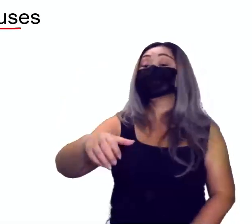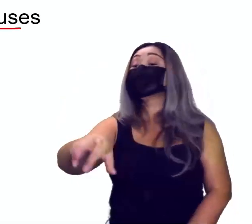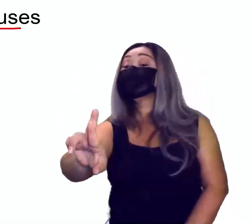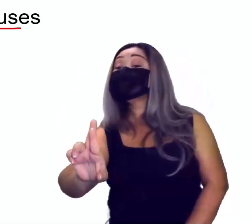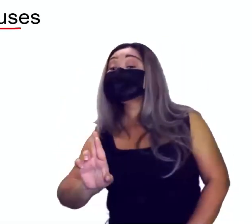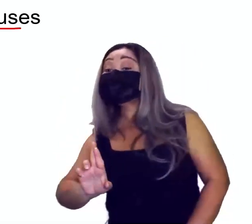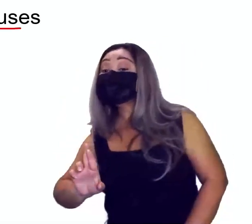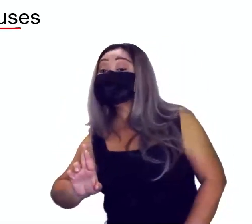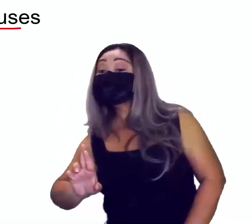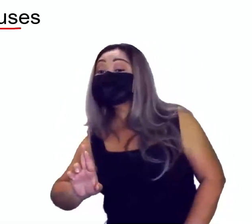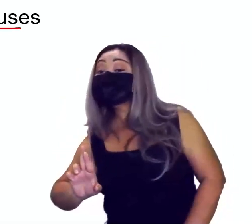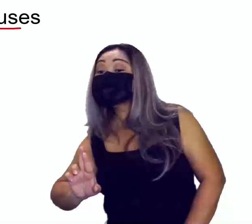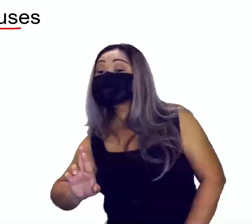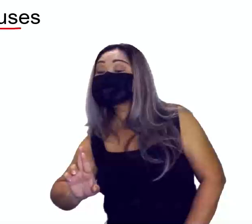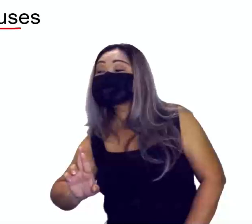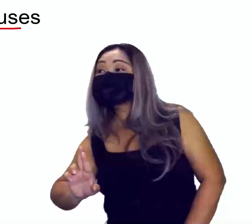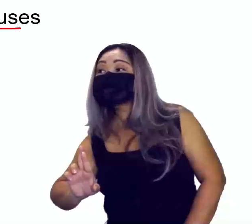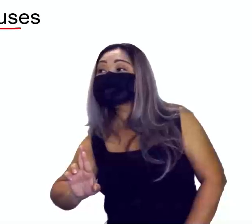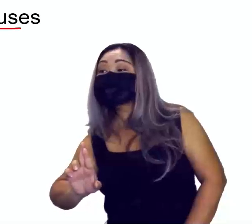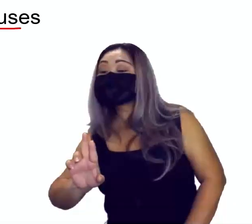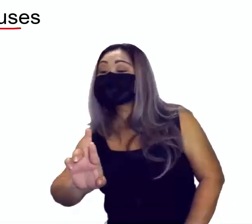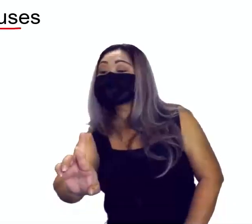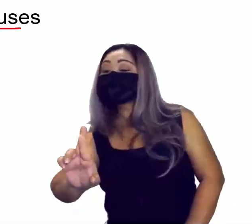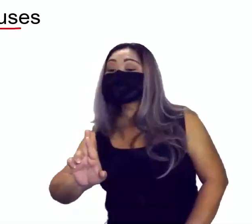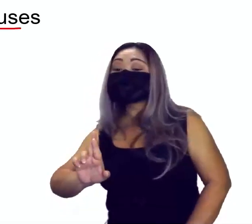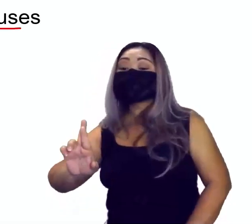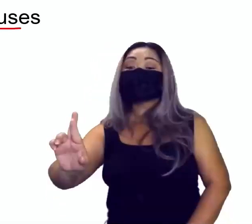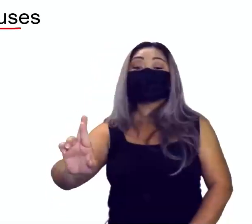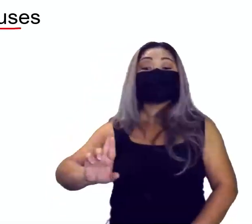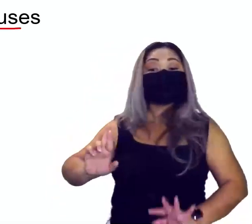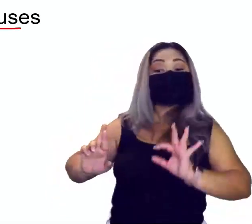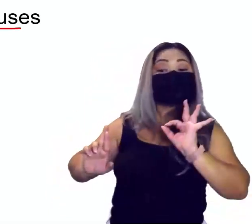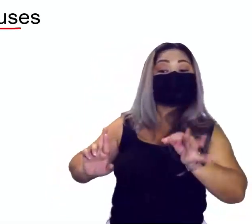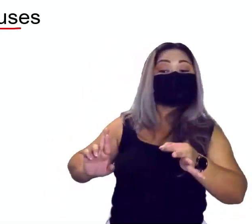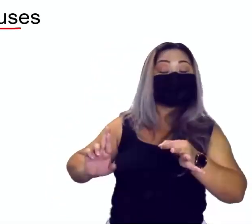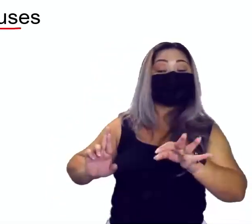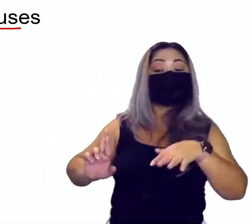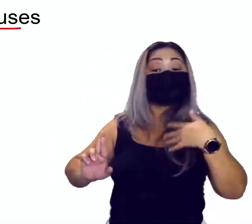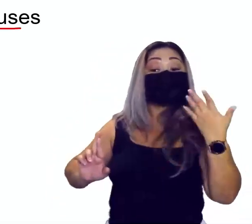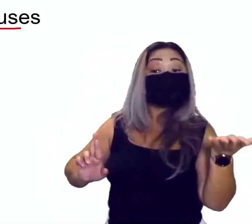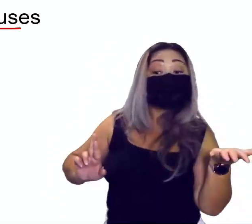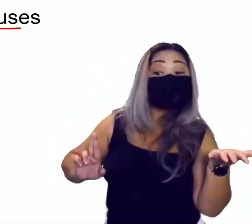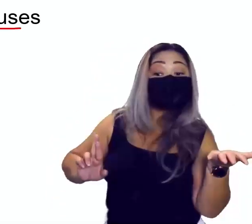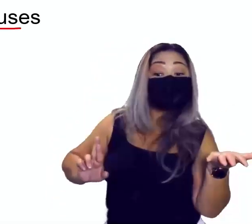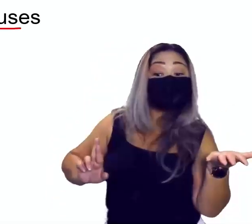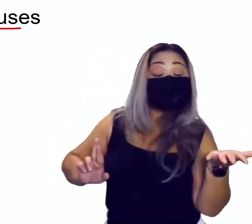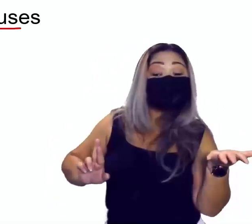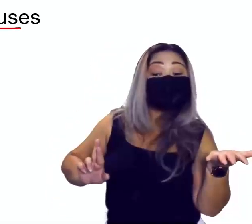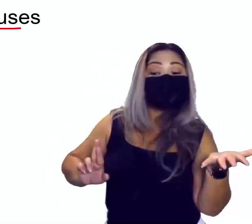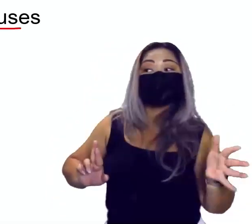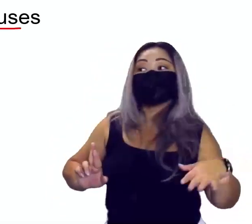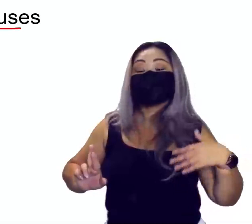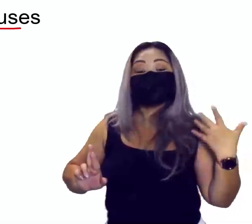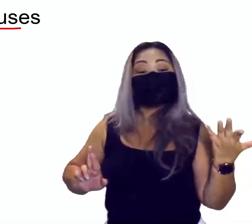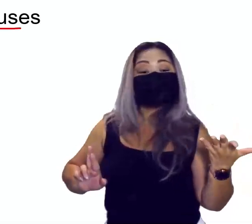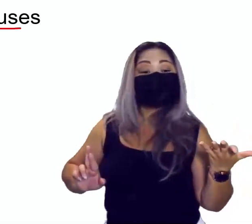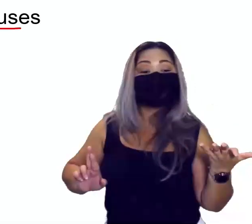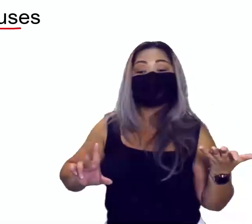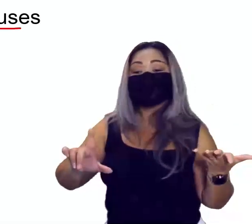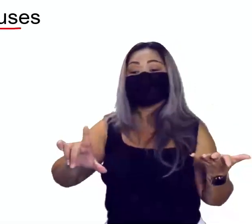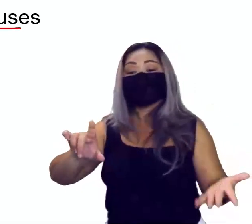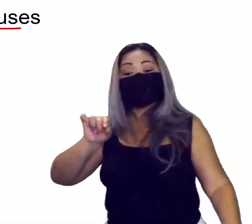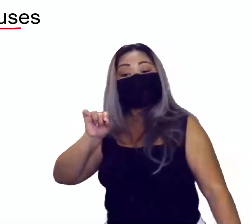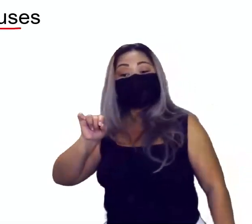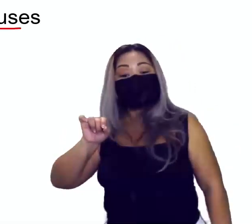respondeu? Qual a resposta correta? Vamos optar. Então acertou quem optou